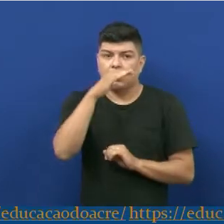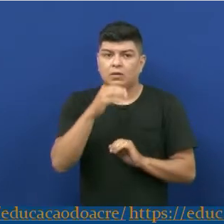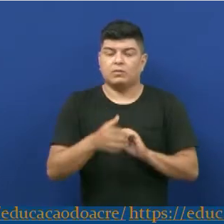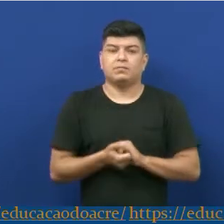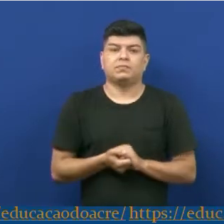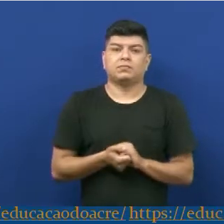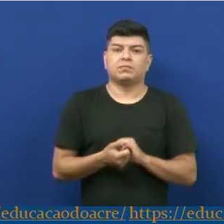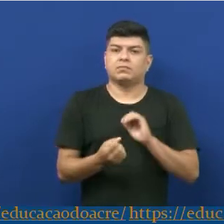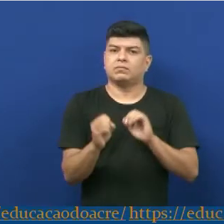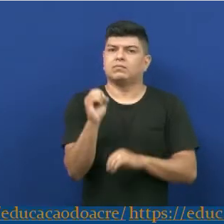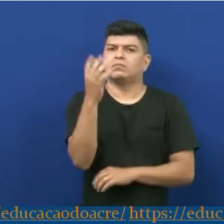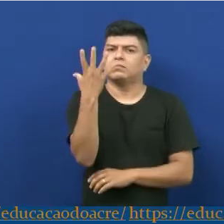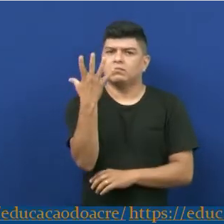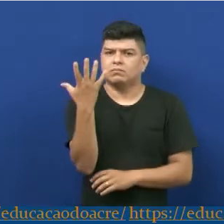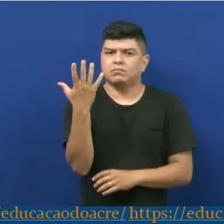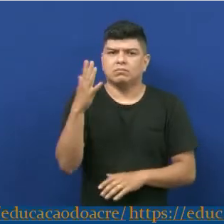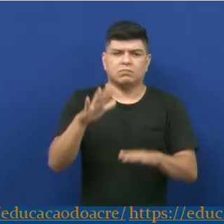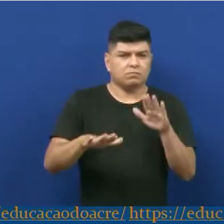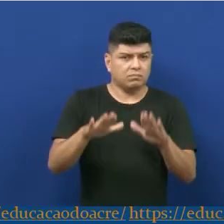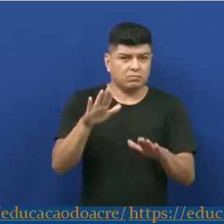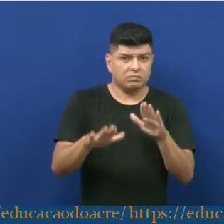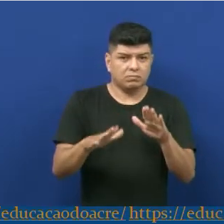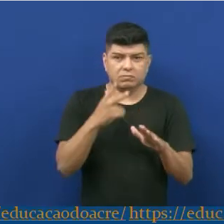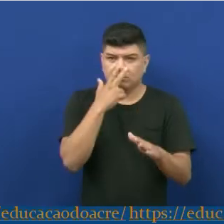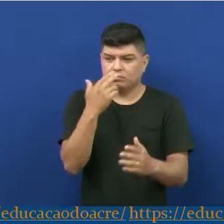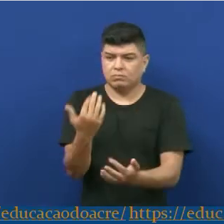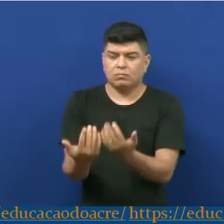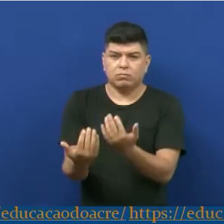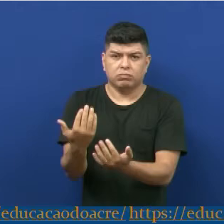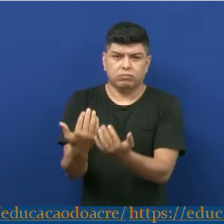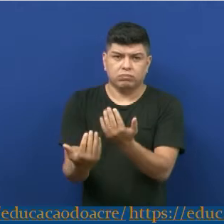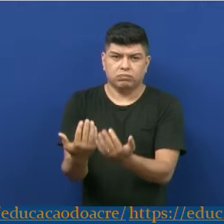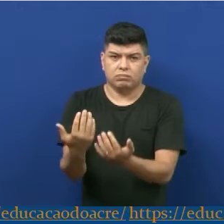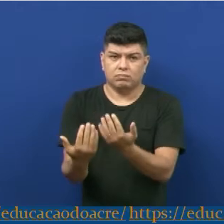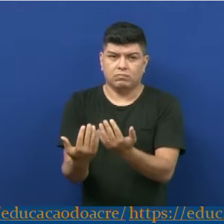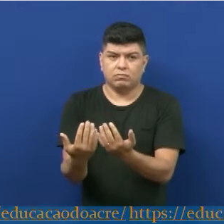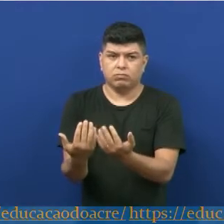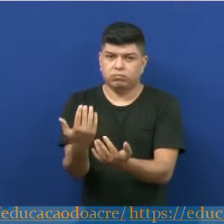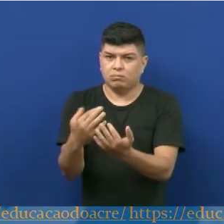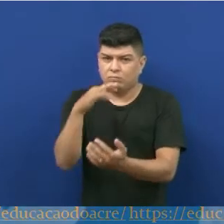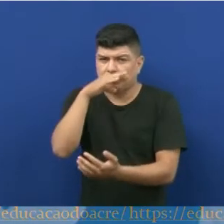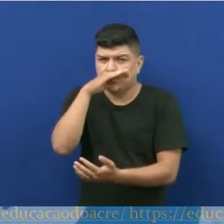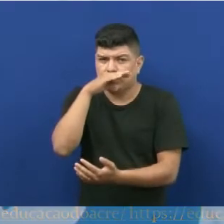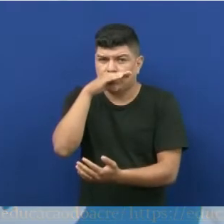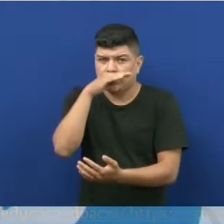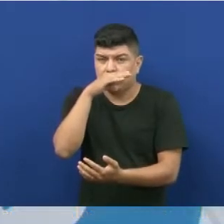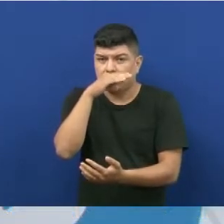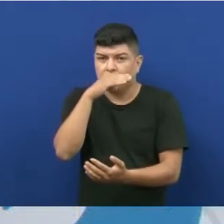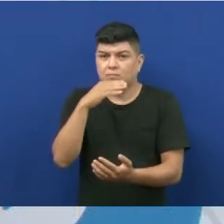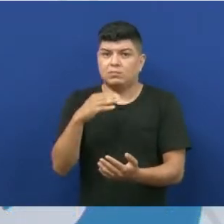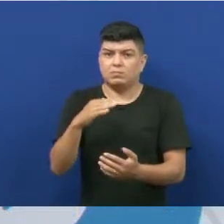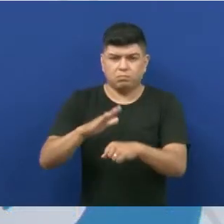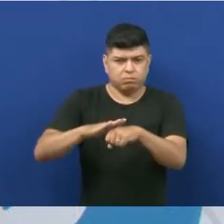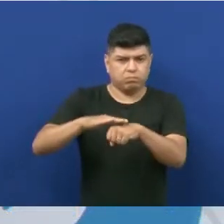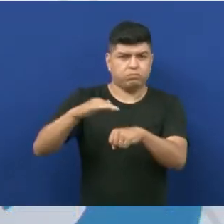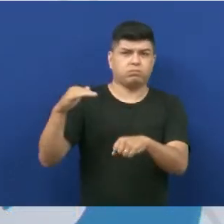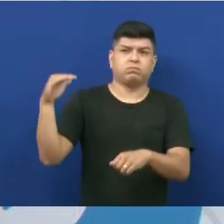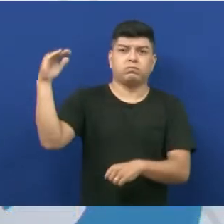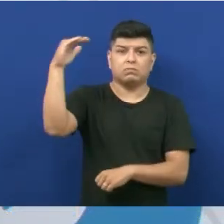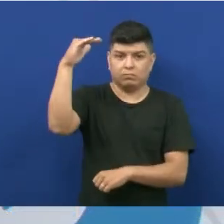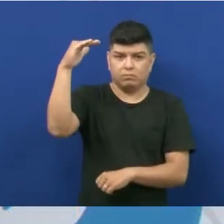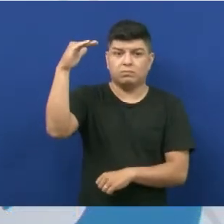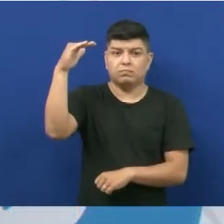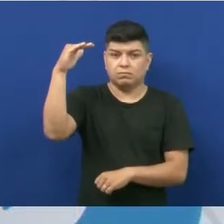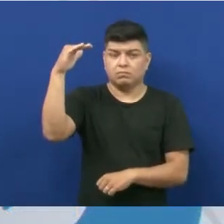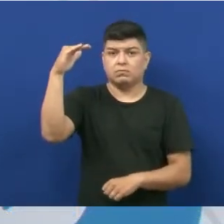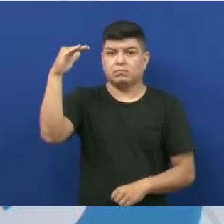ela acontece geralmente quando você aquece o material. O material, uma vez aquecido, a sua temperatura tende a aumentar,